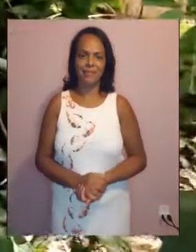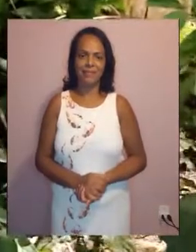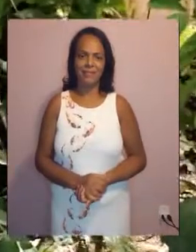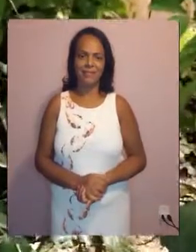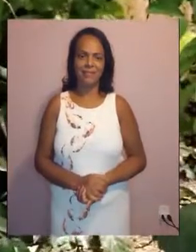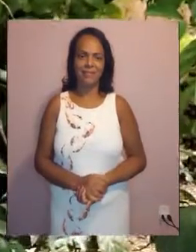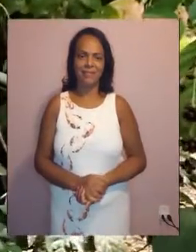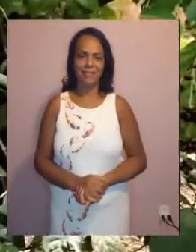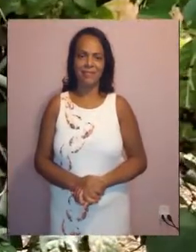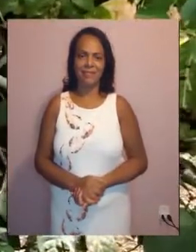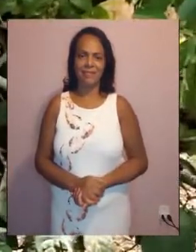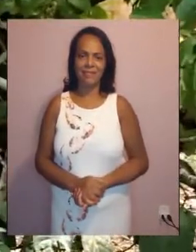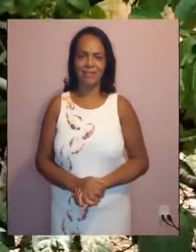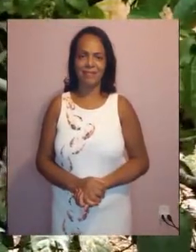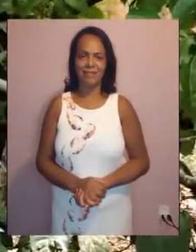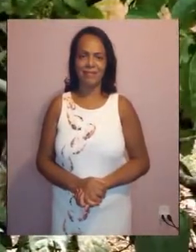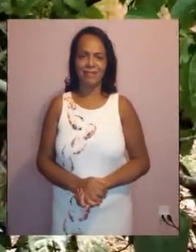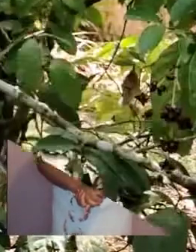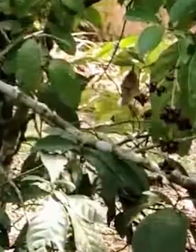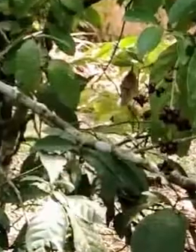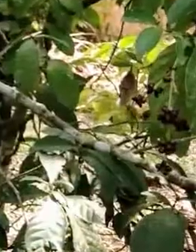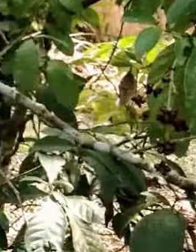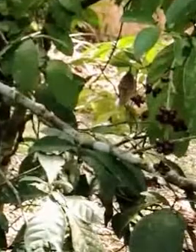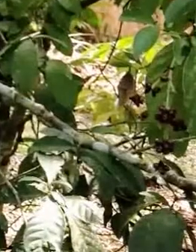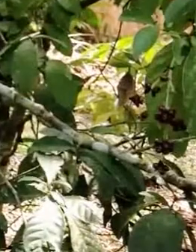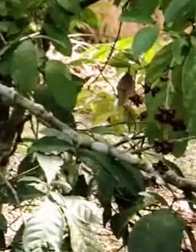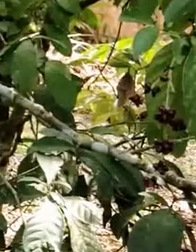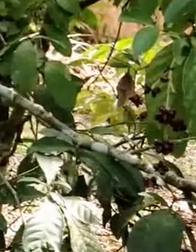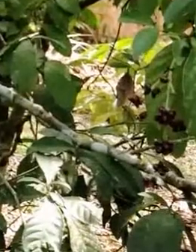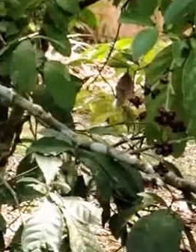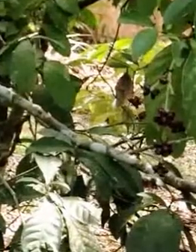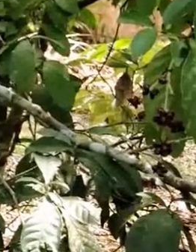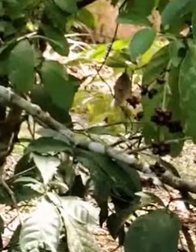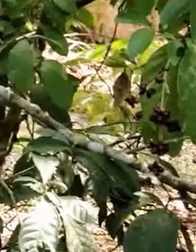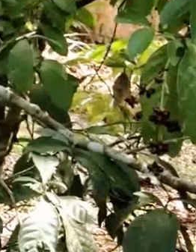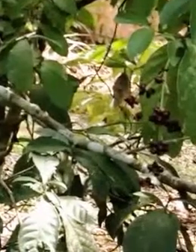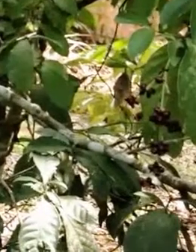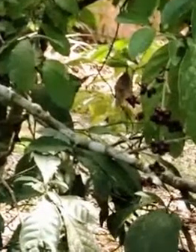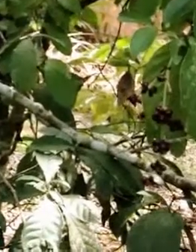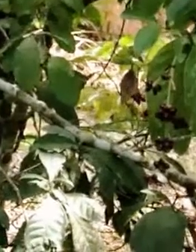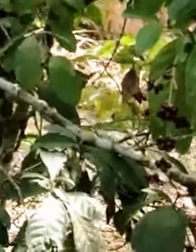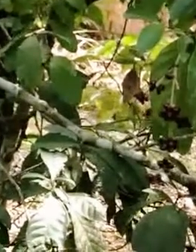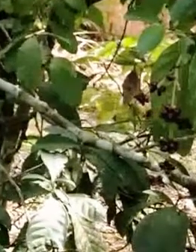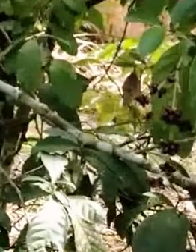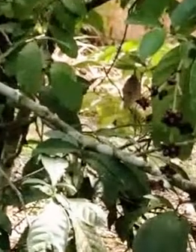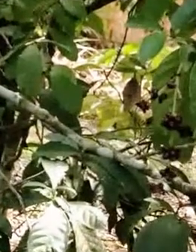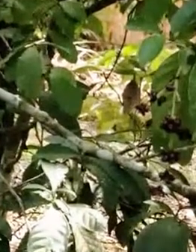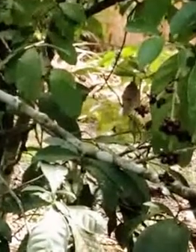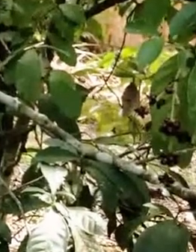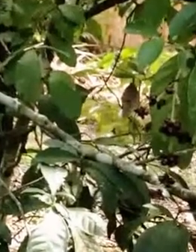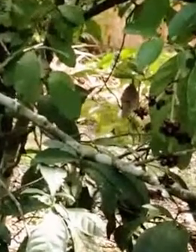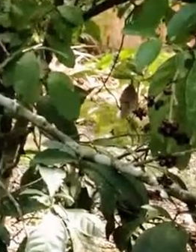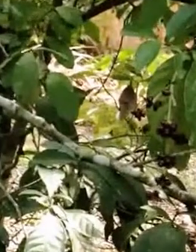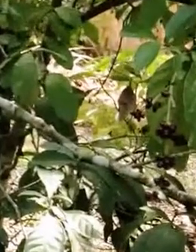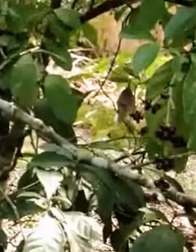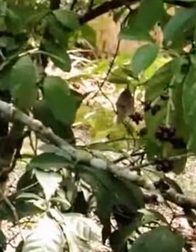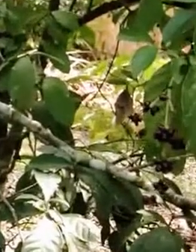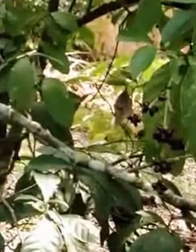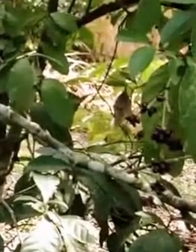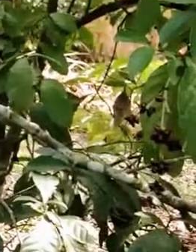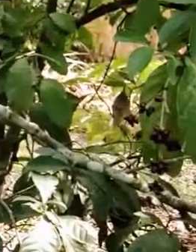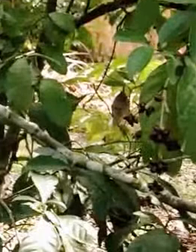Eu vou cantar, de joelho em uma cruz.